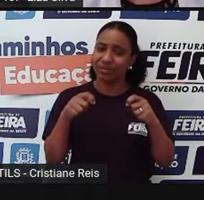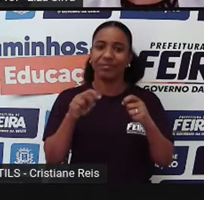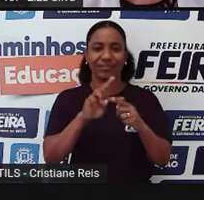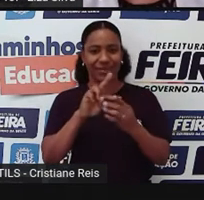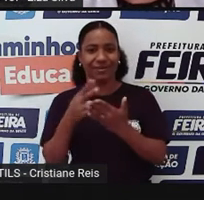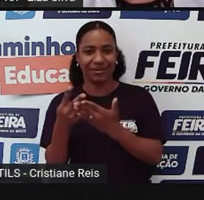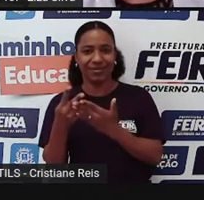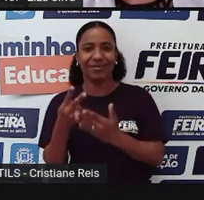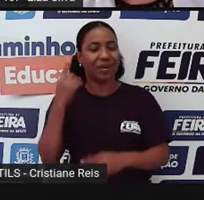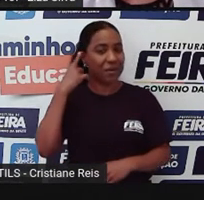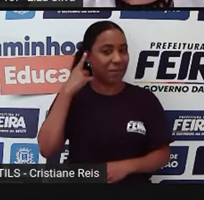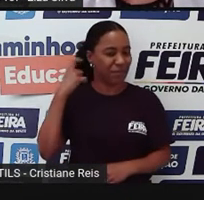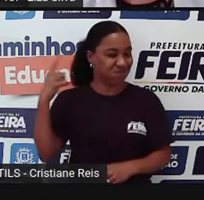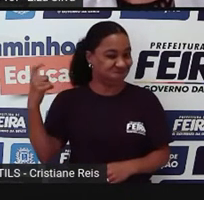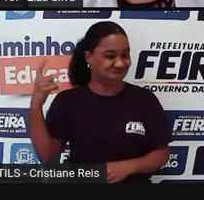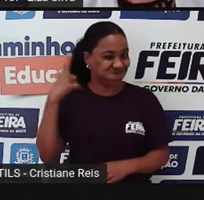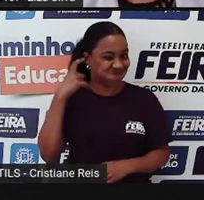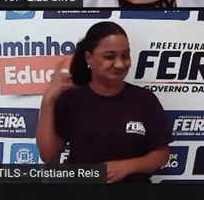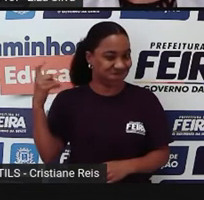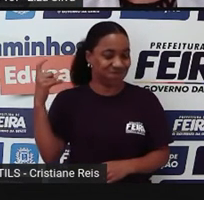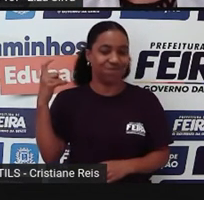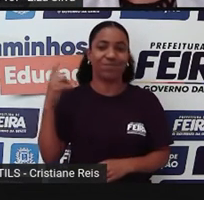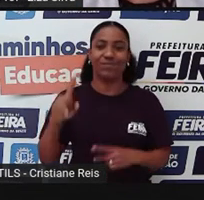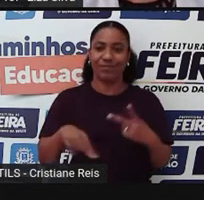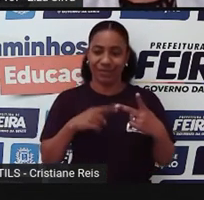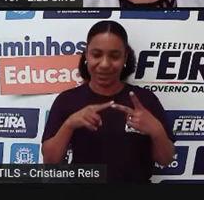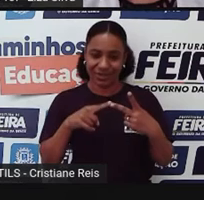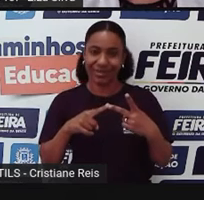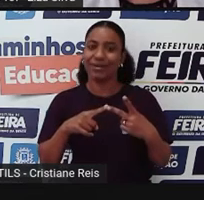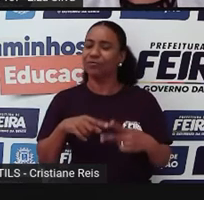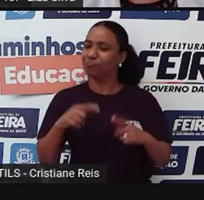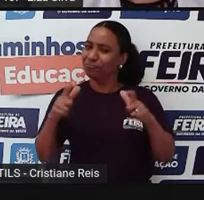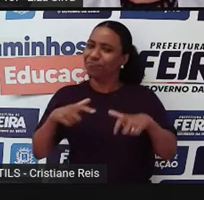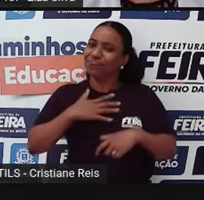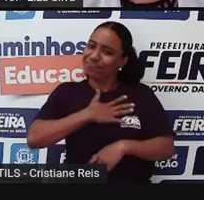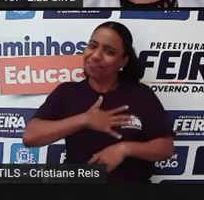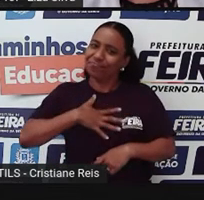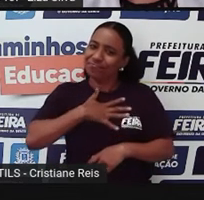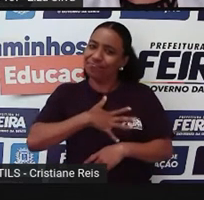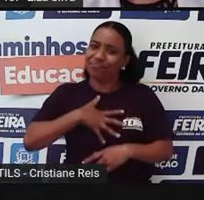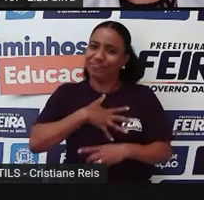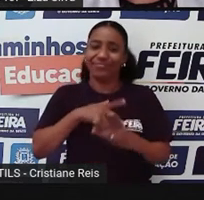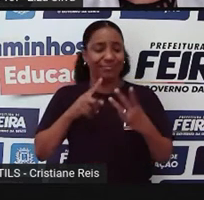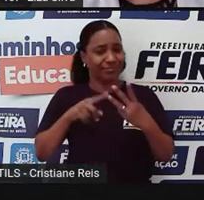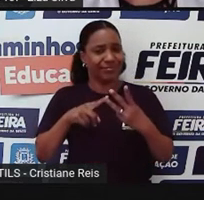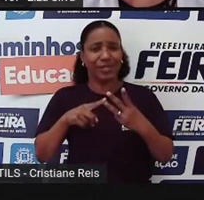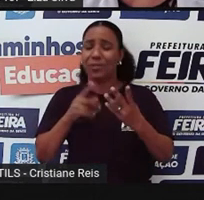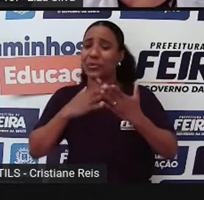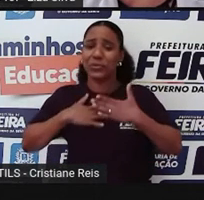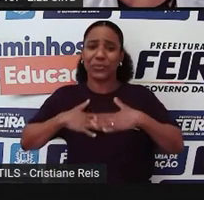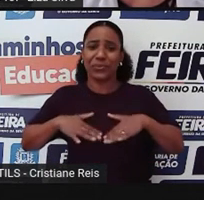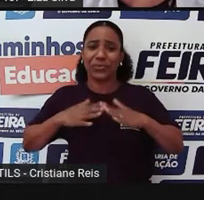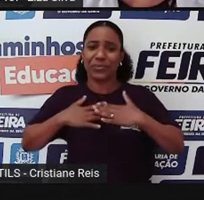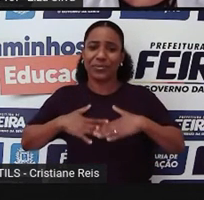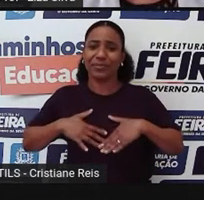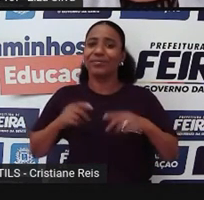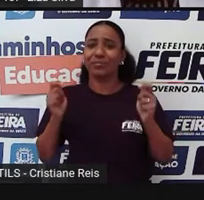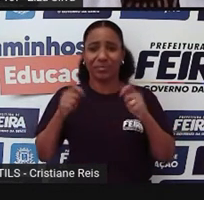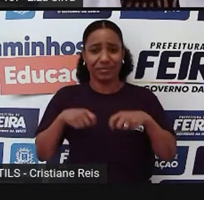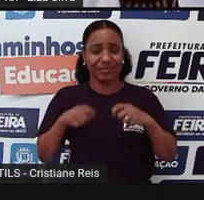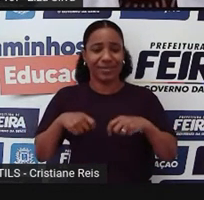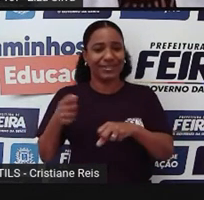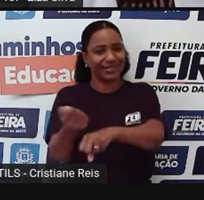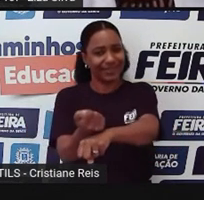lesma agradável pai tranquilo é que saem emocionante